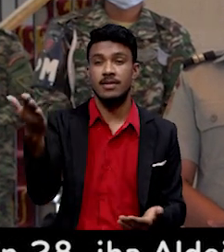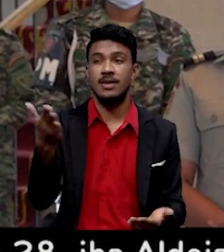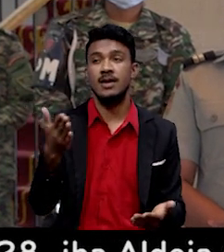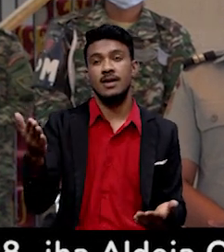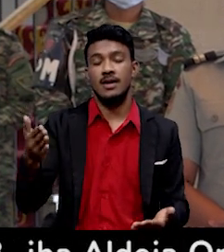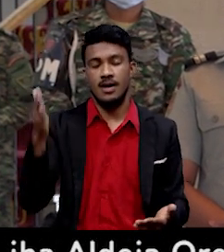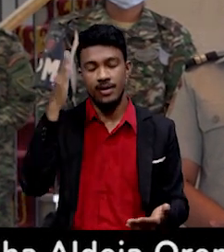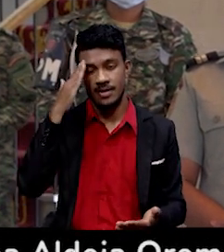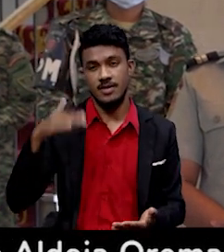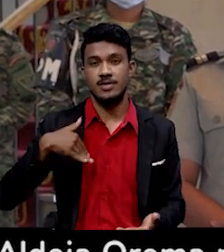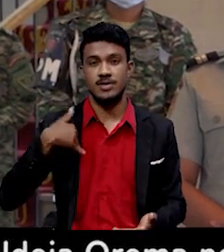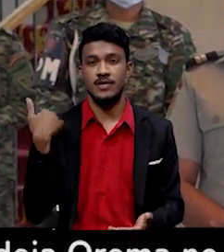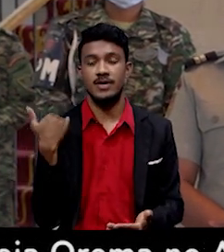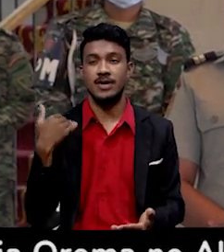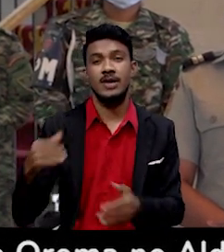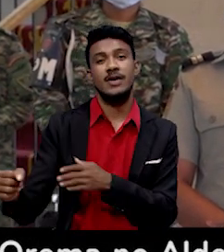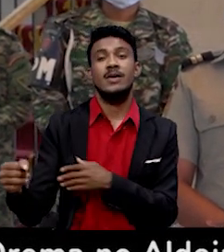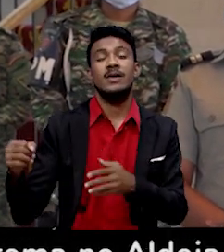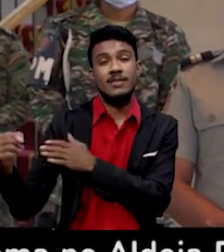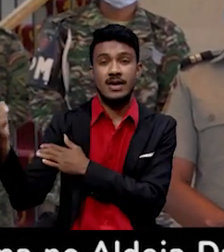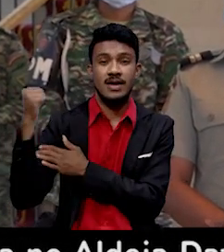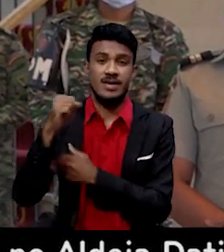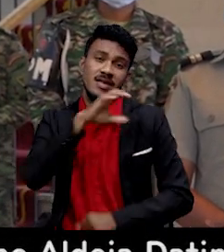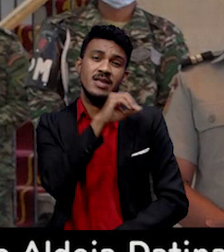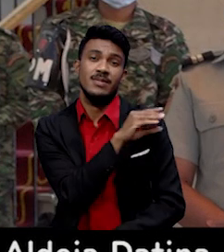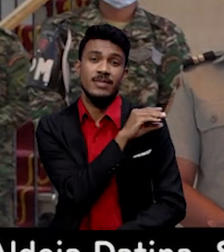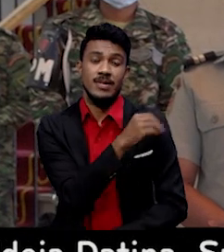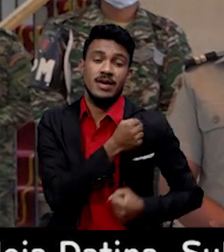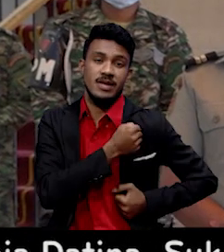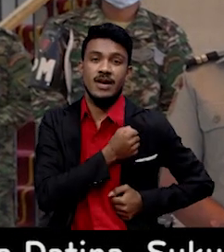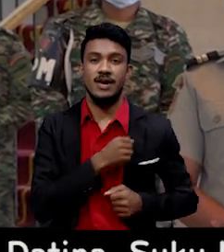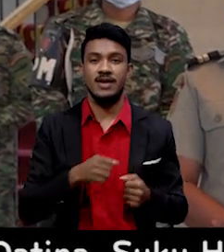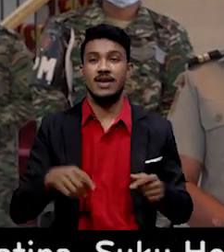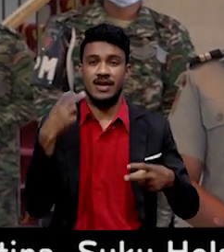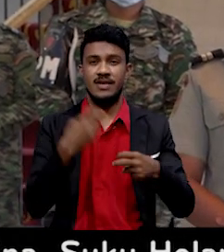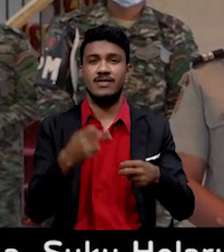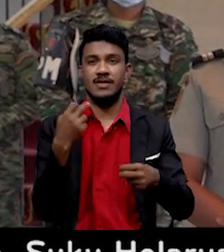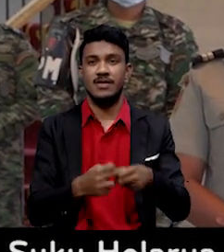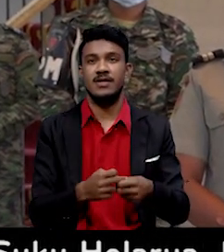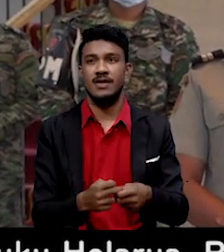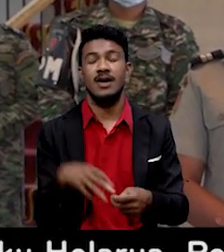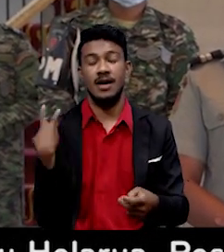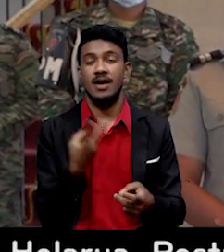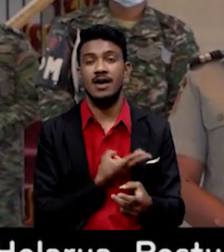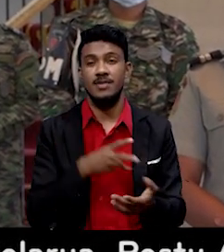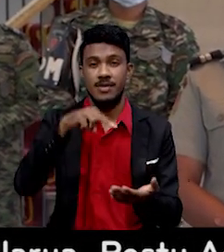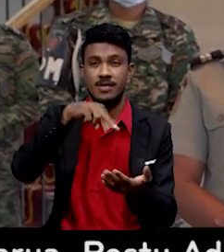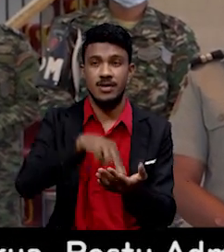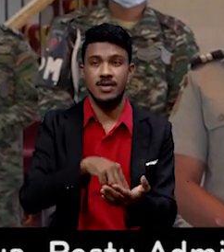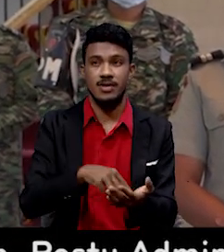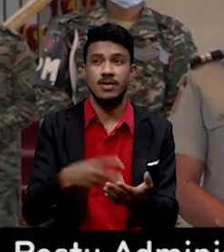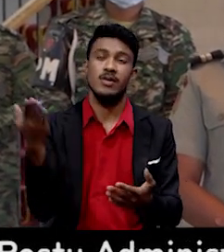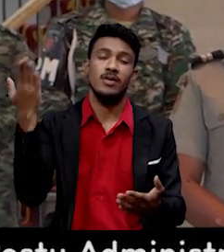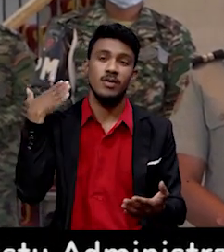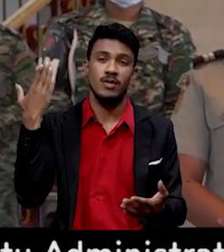botida be ilur militar ne fácil. É difícil, susah. A missão na América o pangkatan sana né, né conquista dan liu proses